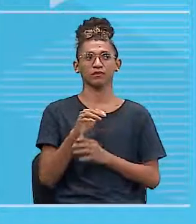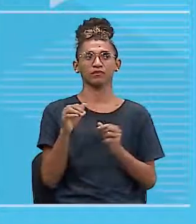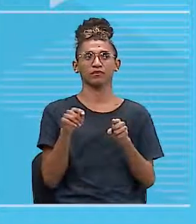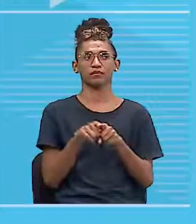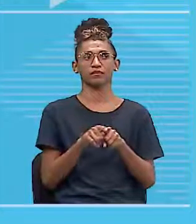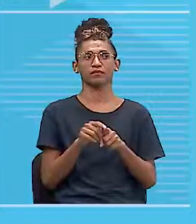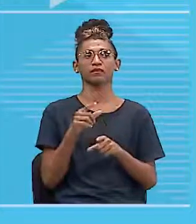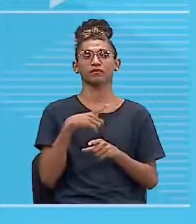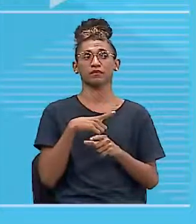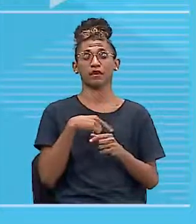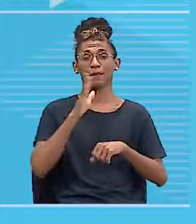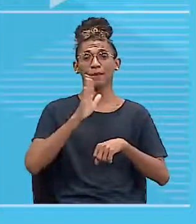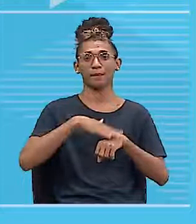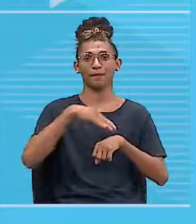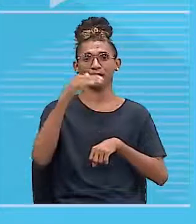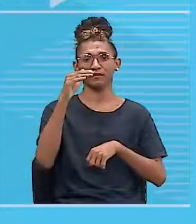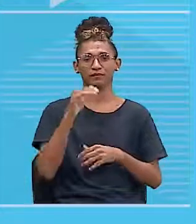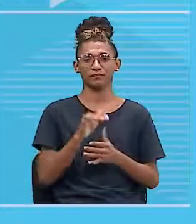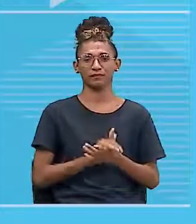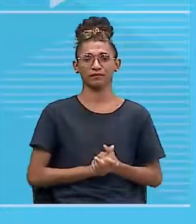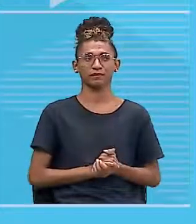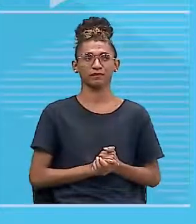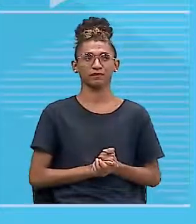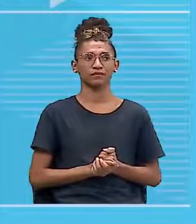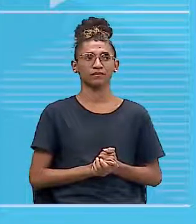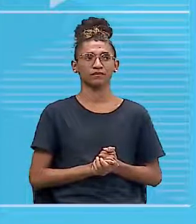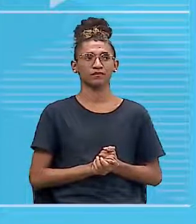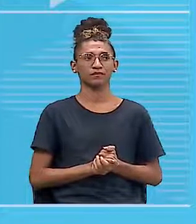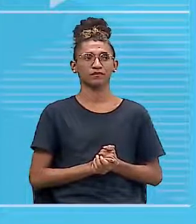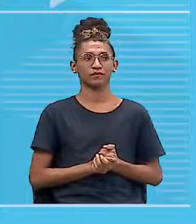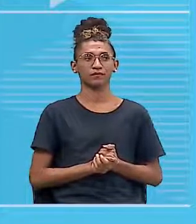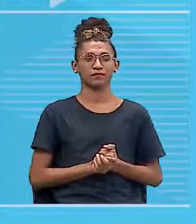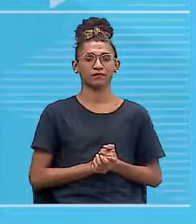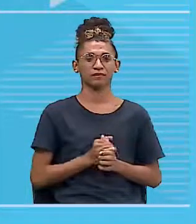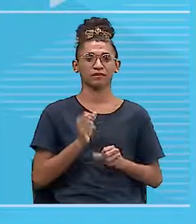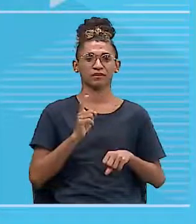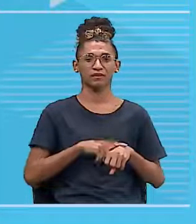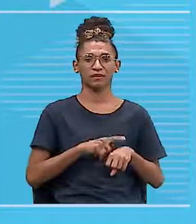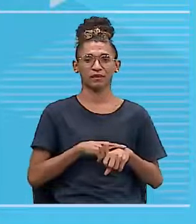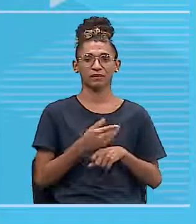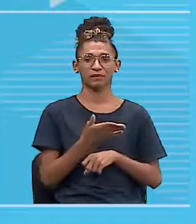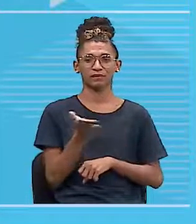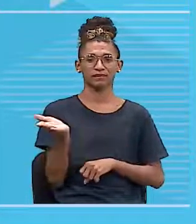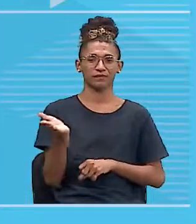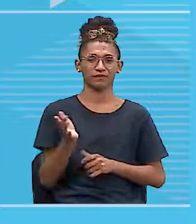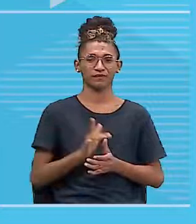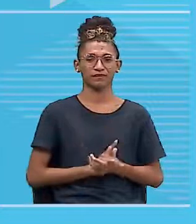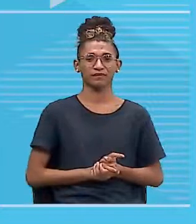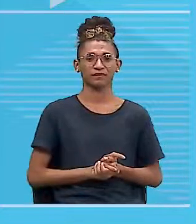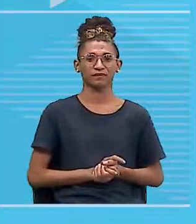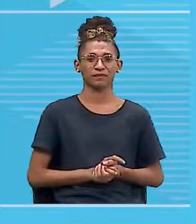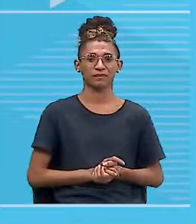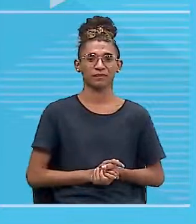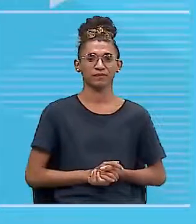isso Se vira tempo na tela Fernando um minuto